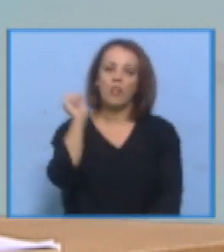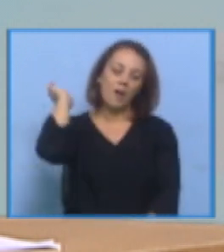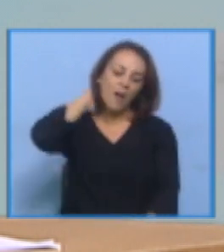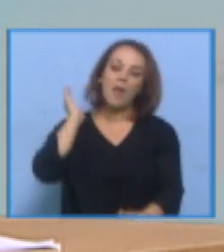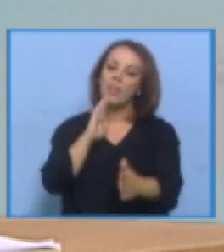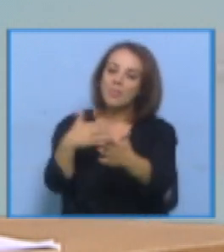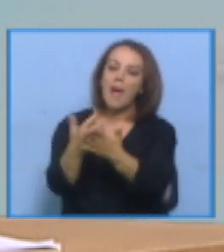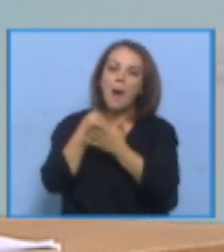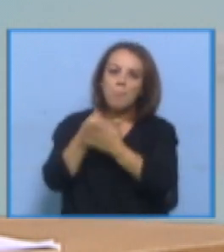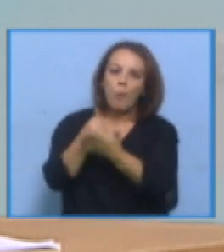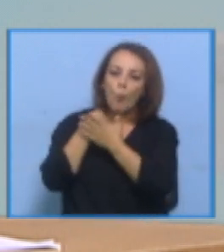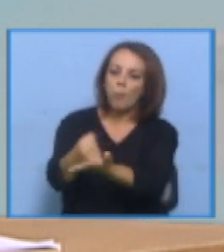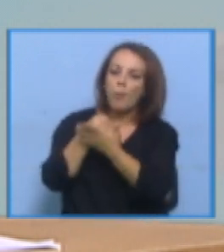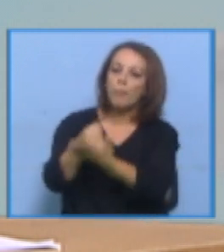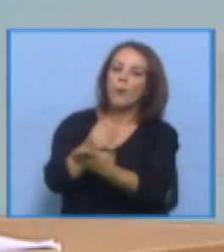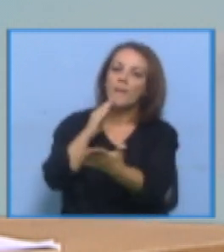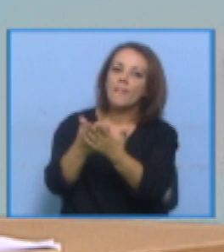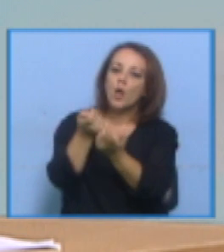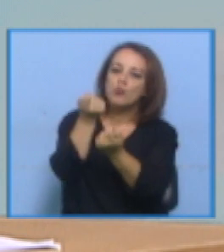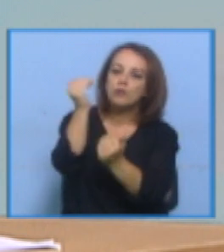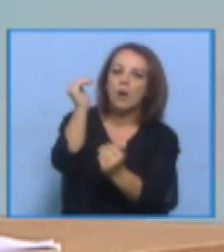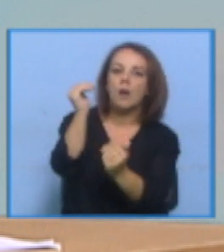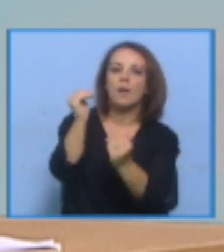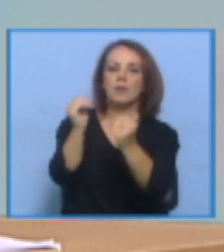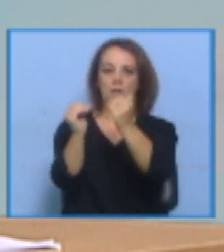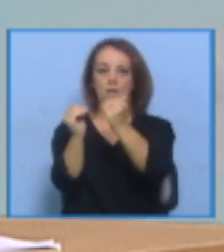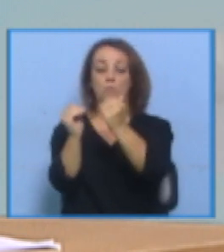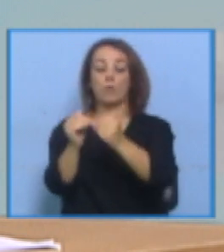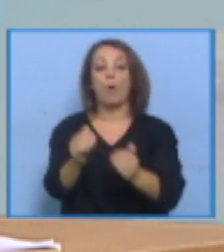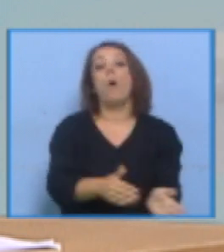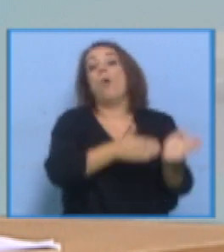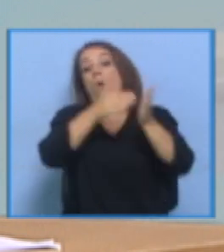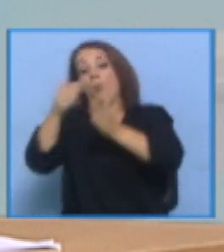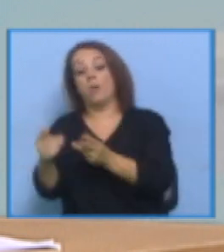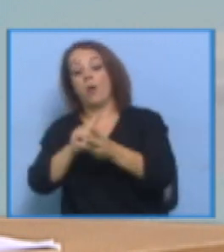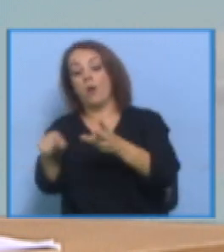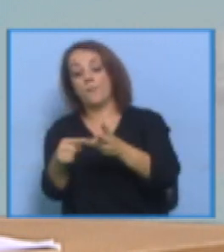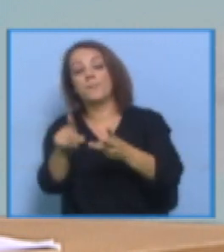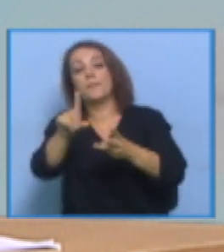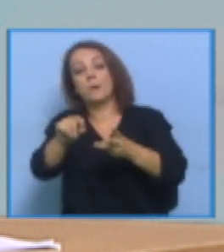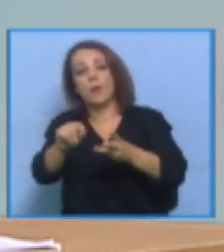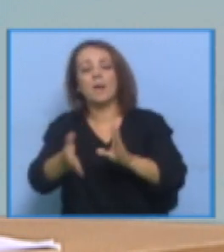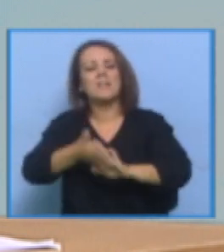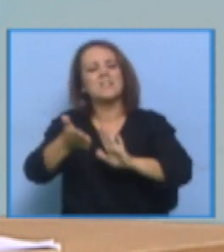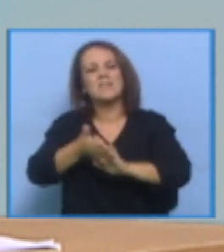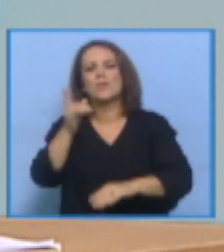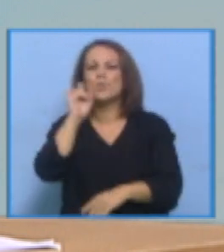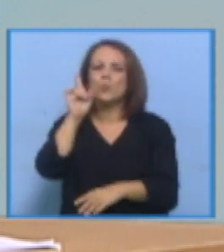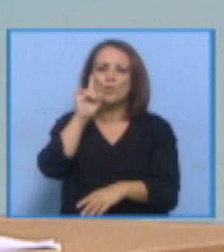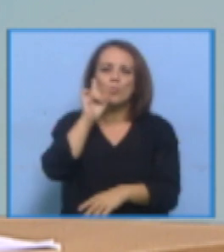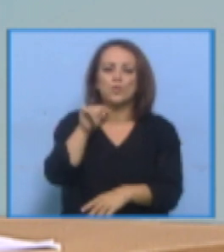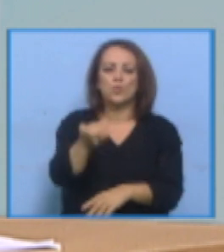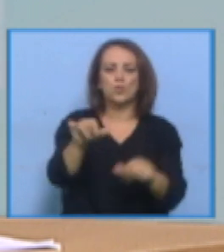apoio para que haja aqui algum equilíbrio. E, por outro lado, temos também a necessidade urgente de rever todo o esquema